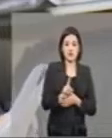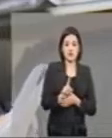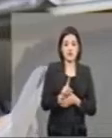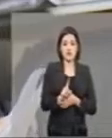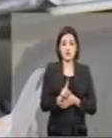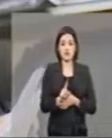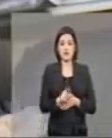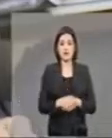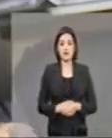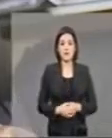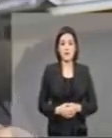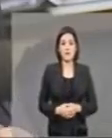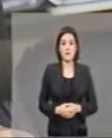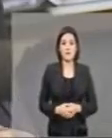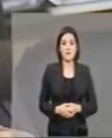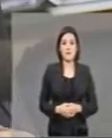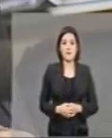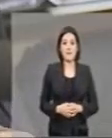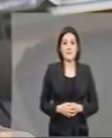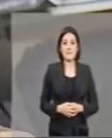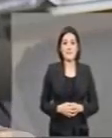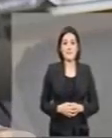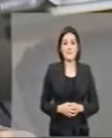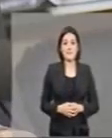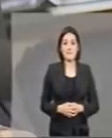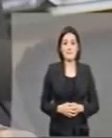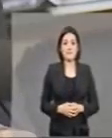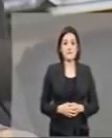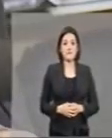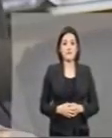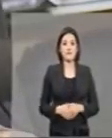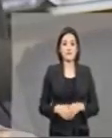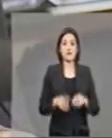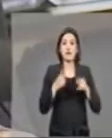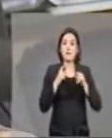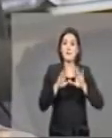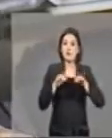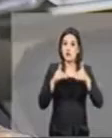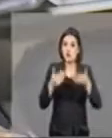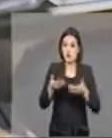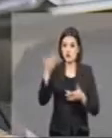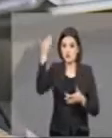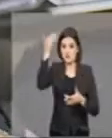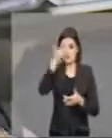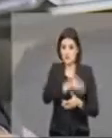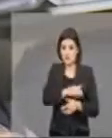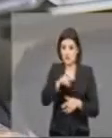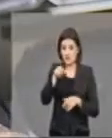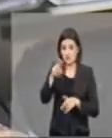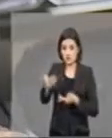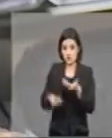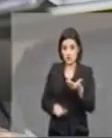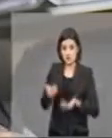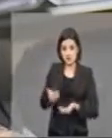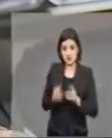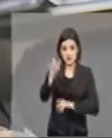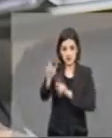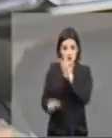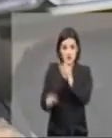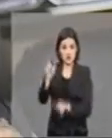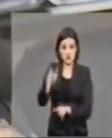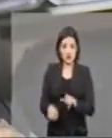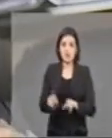no sentido... referente aos funcionários, mas efetivamente que ele não reconhece